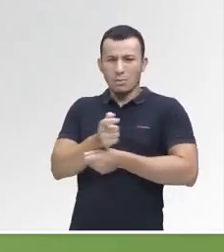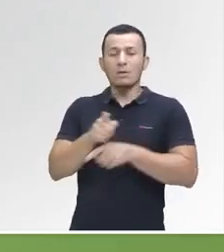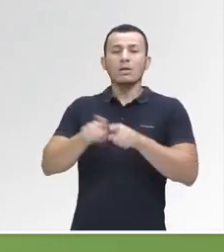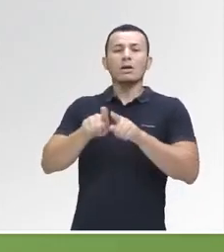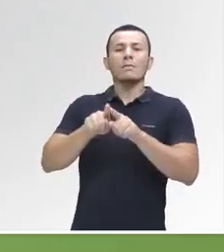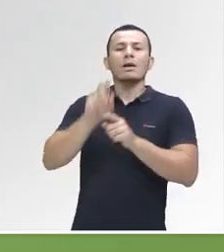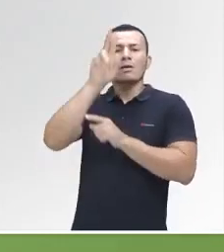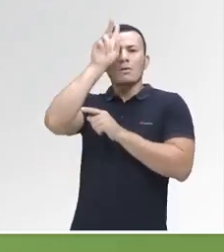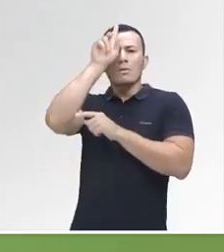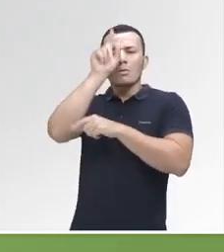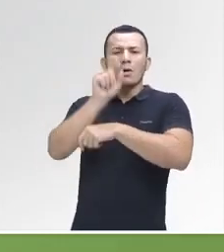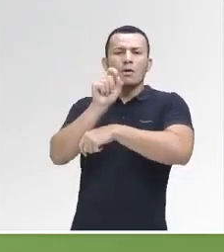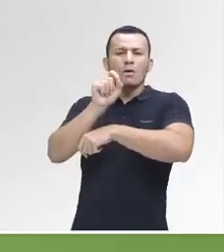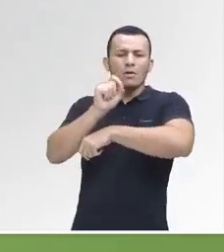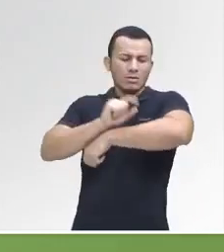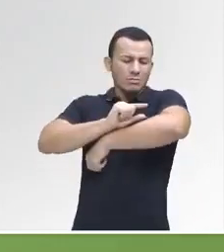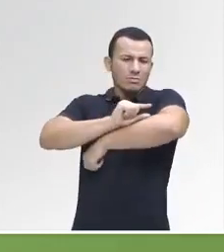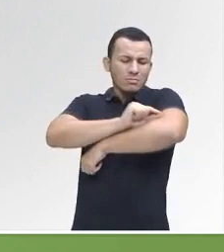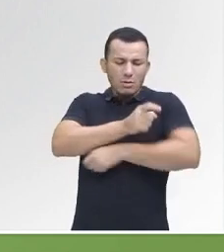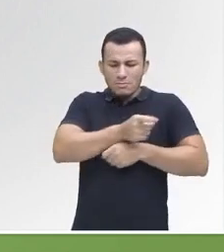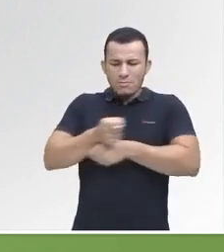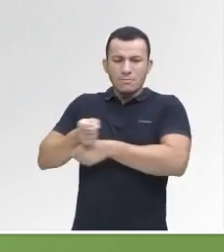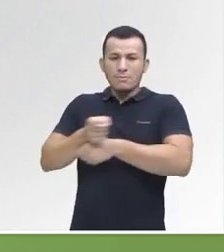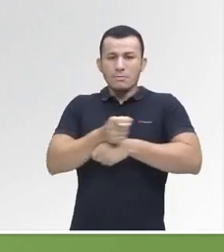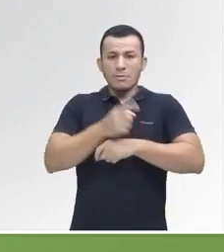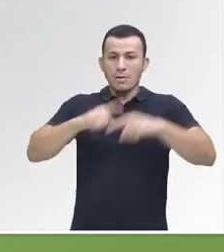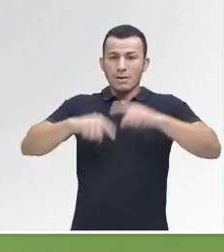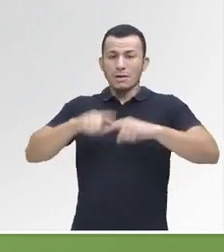formicidas são exemplos de produtos que podem causar